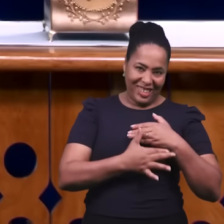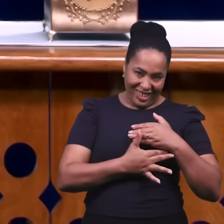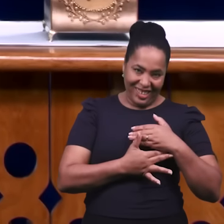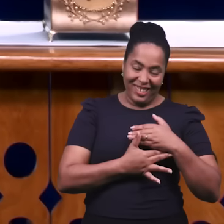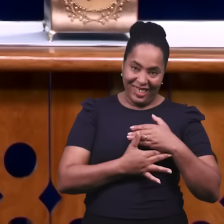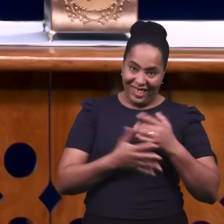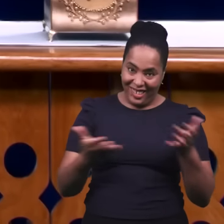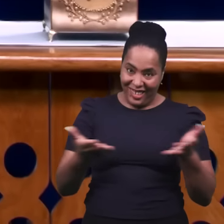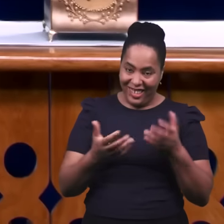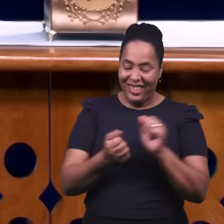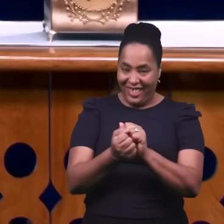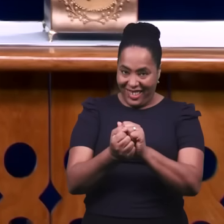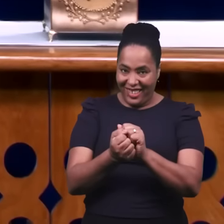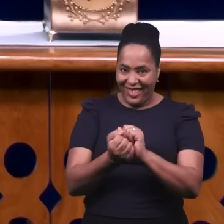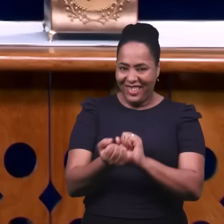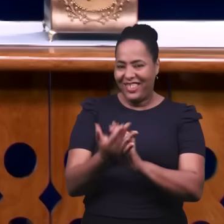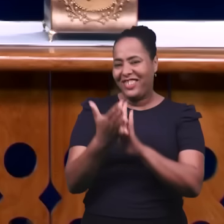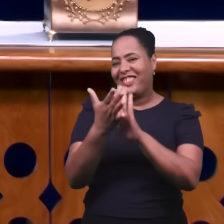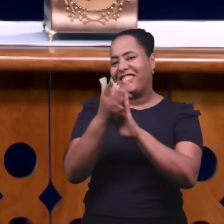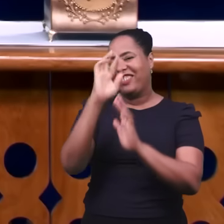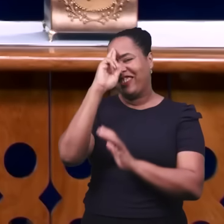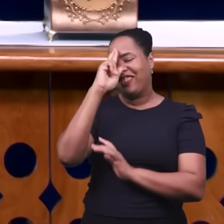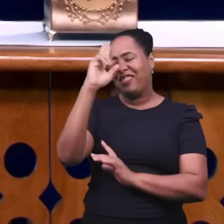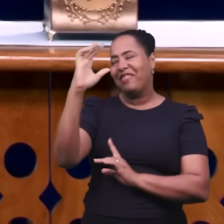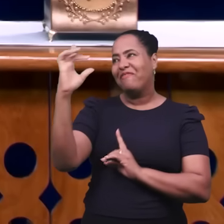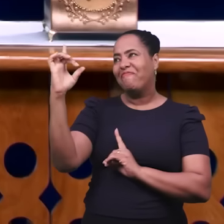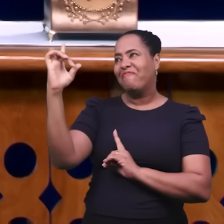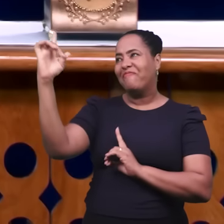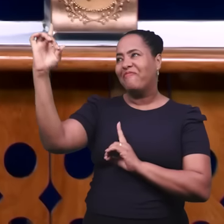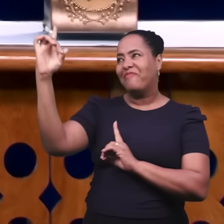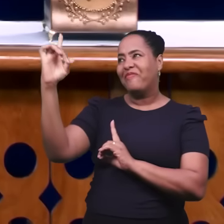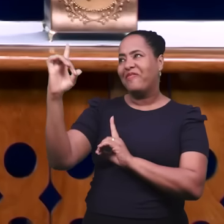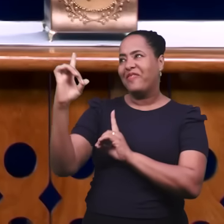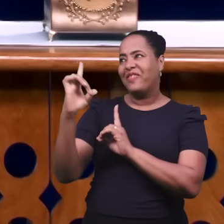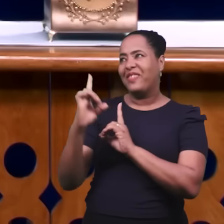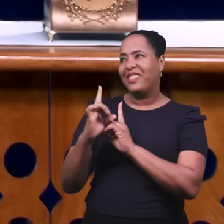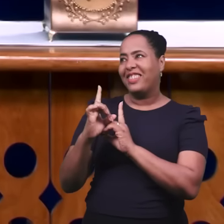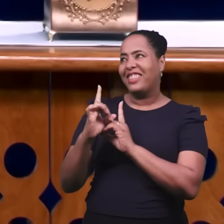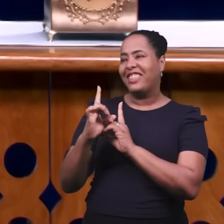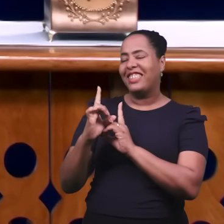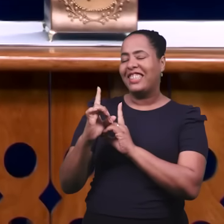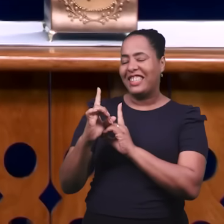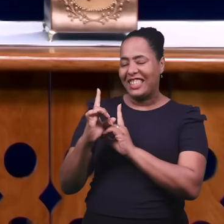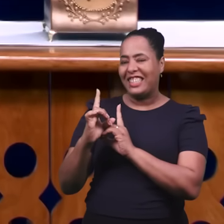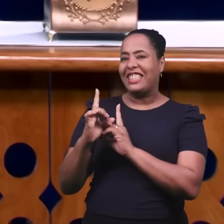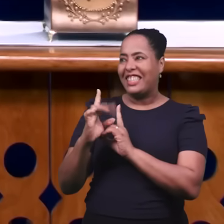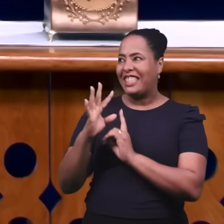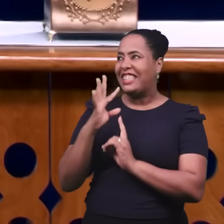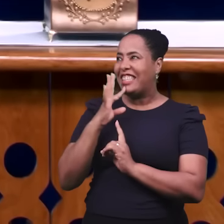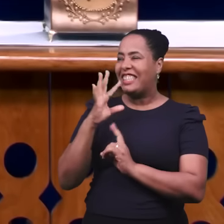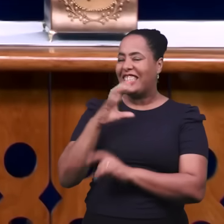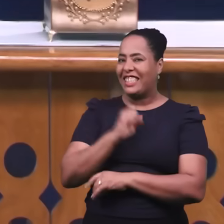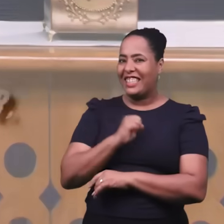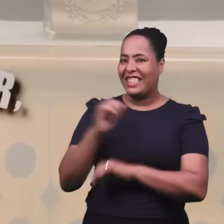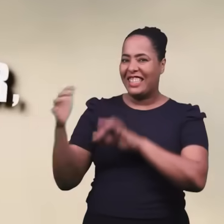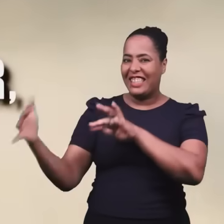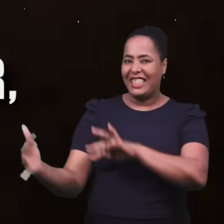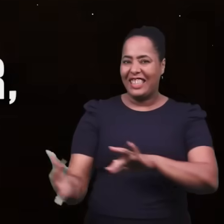glorificar juntos agora ao Senhor, por esse grande encontro que nós tivemos, encontrei um grande